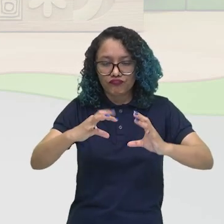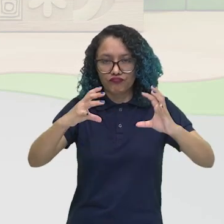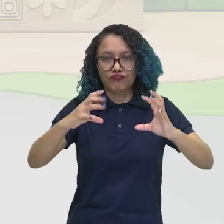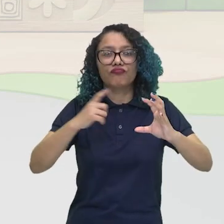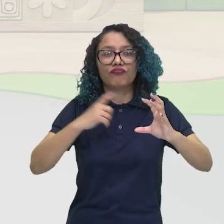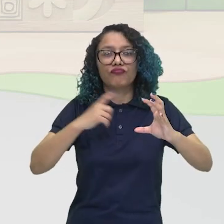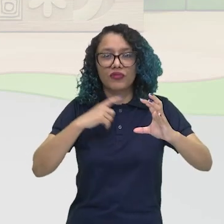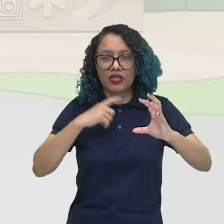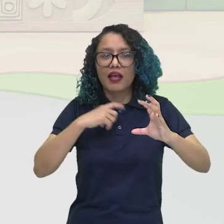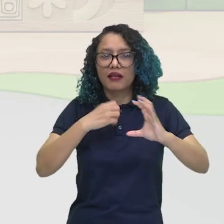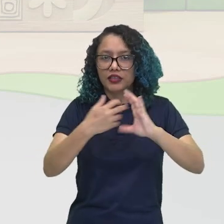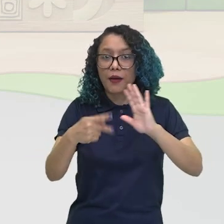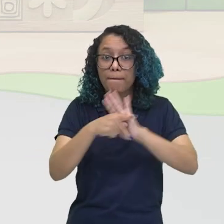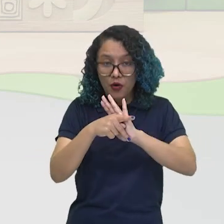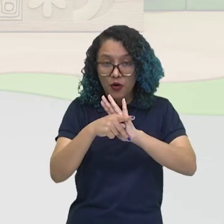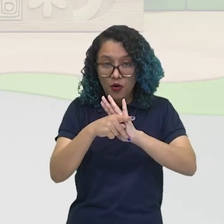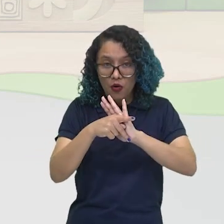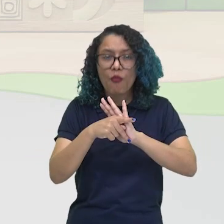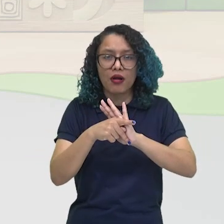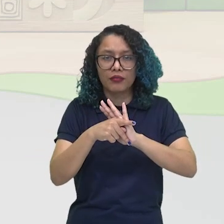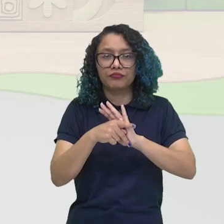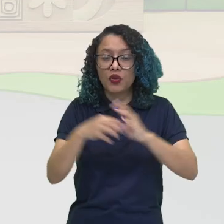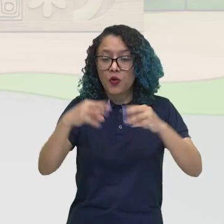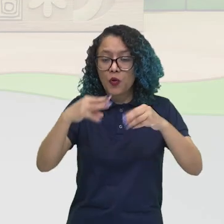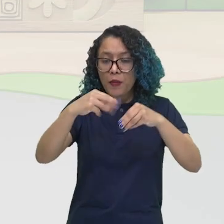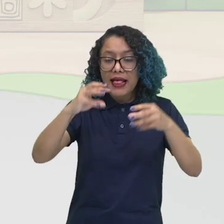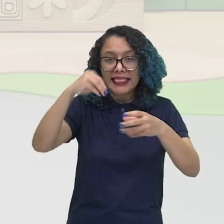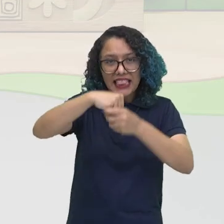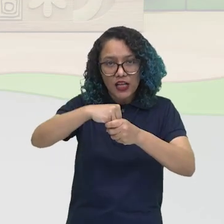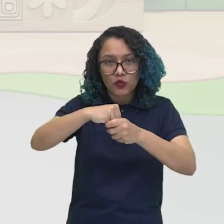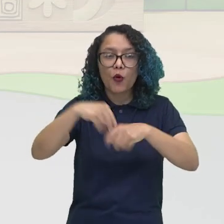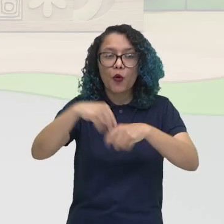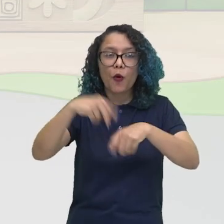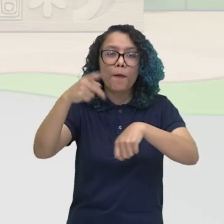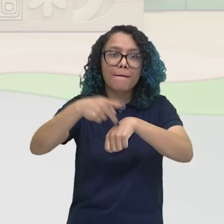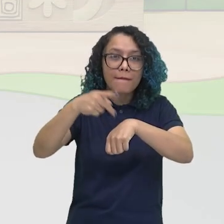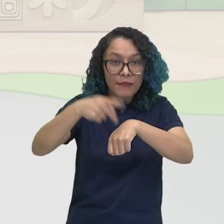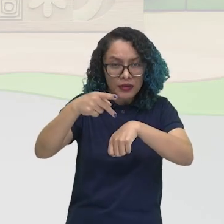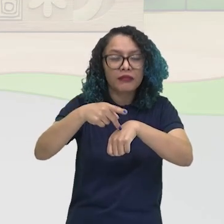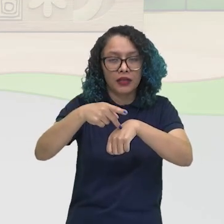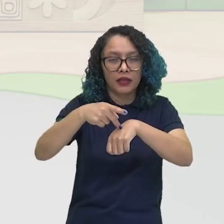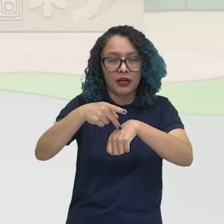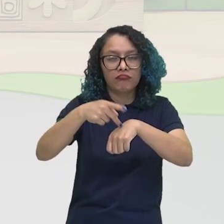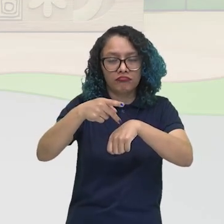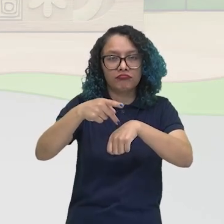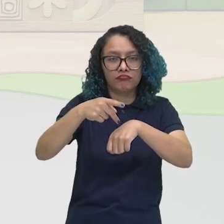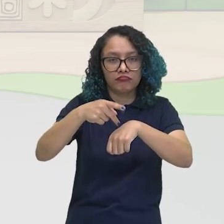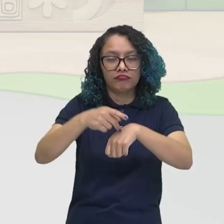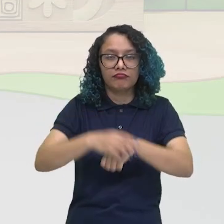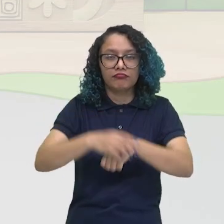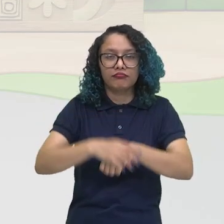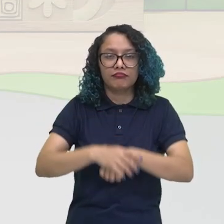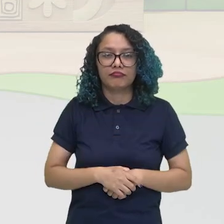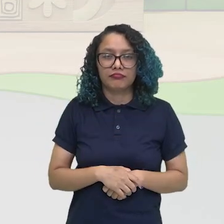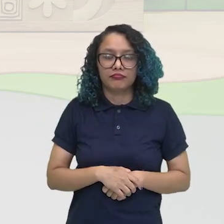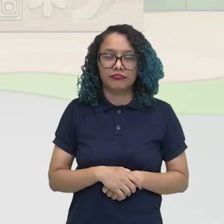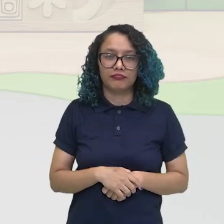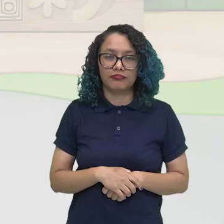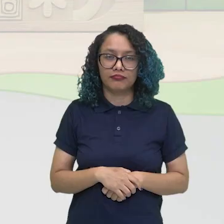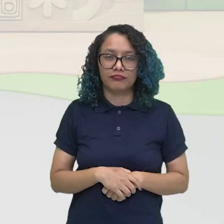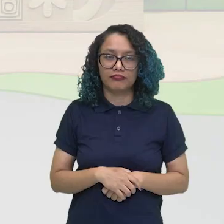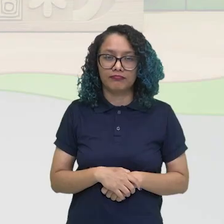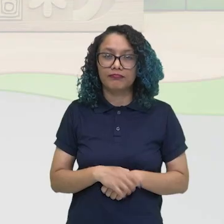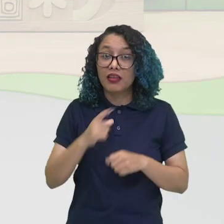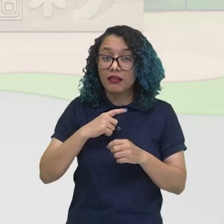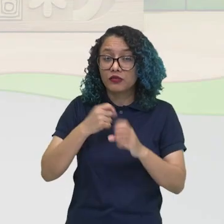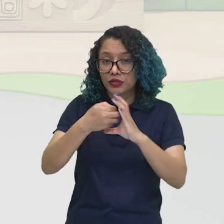definidas. Então, os minerais estão dentro das rochas, né, fazendo ali a sua composição